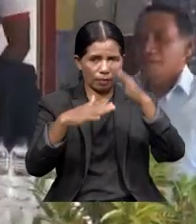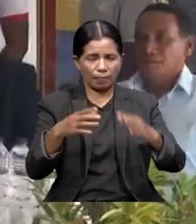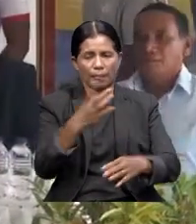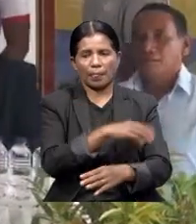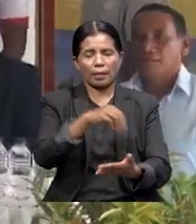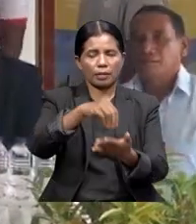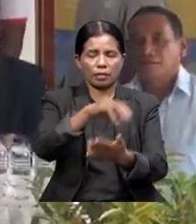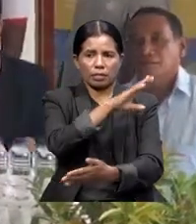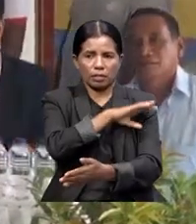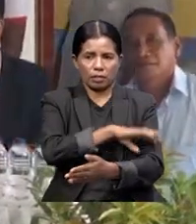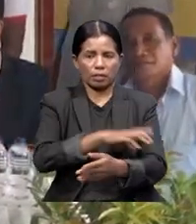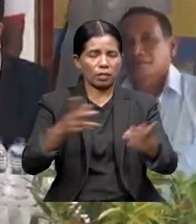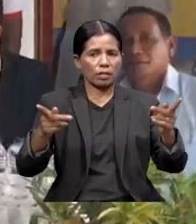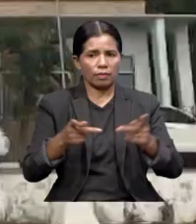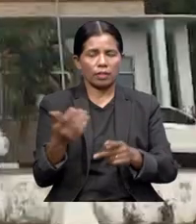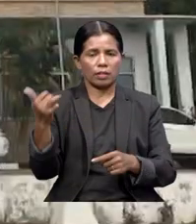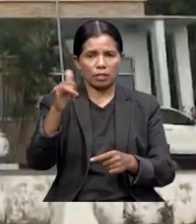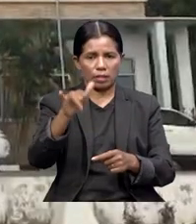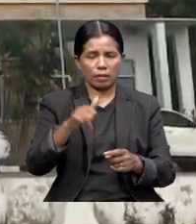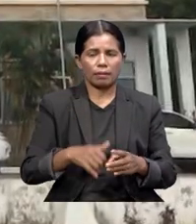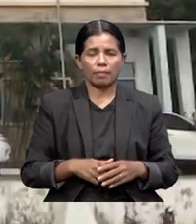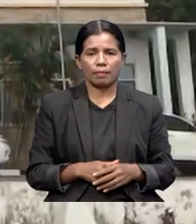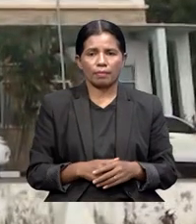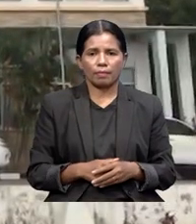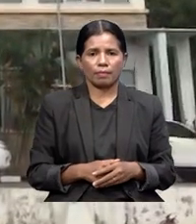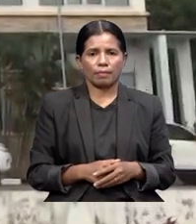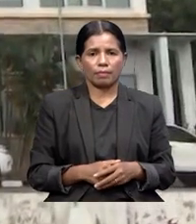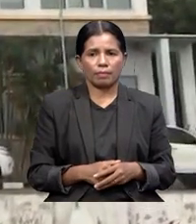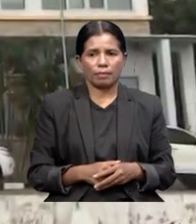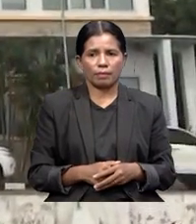reforça segurança iha fatin siranem. Feliciano Venancio Belo, ZMN.